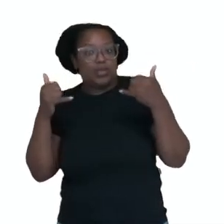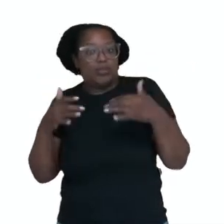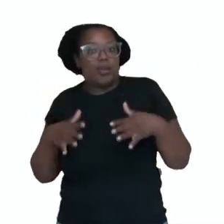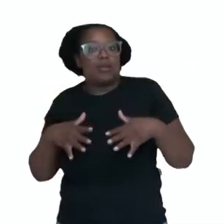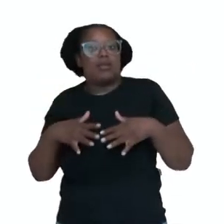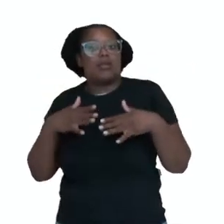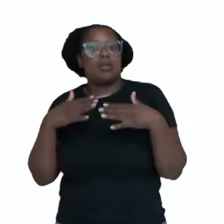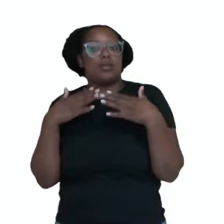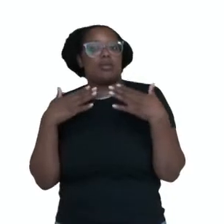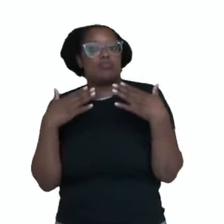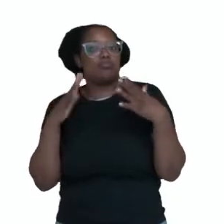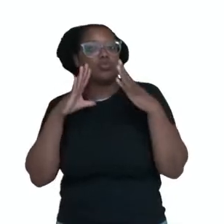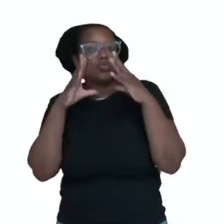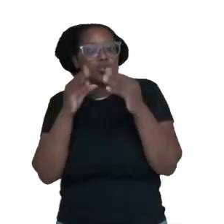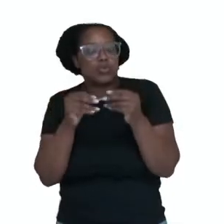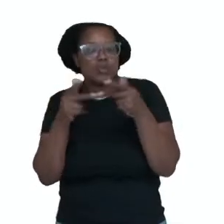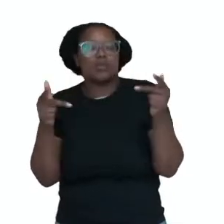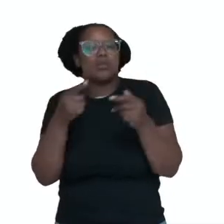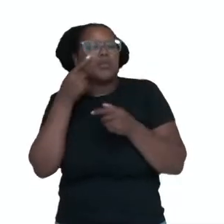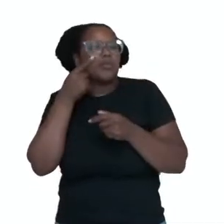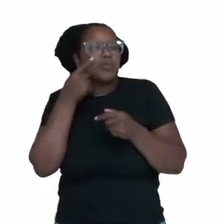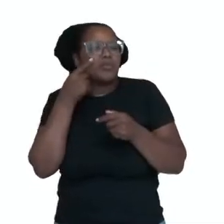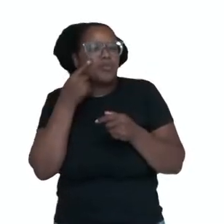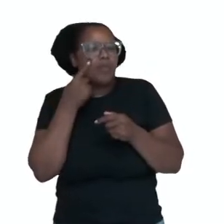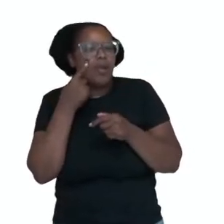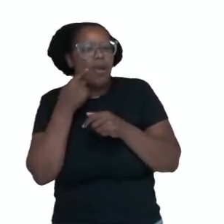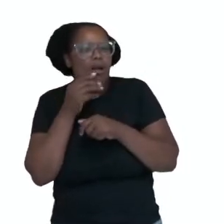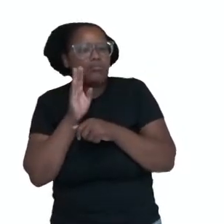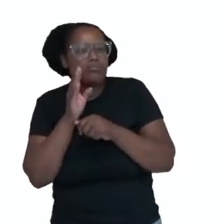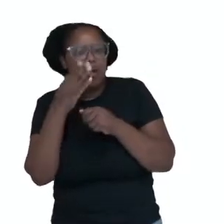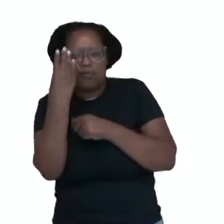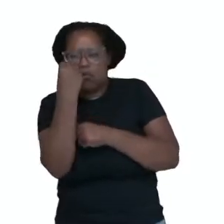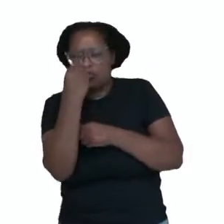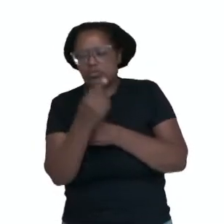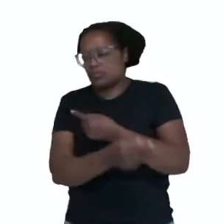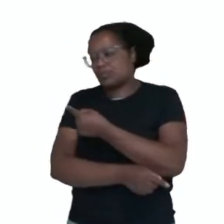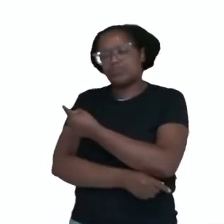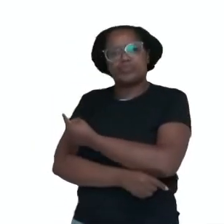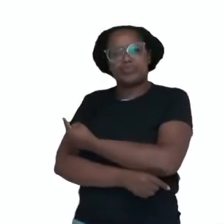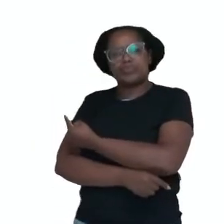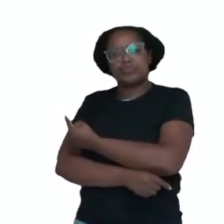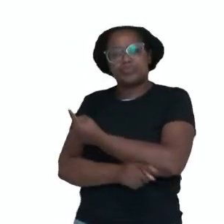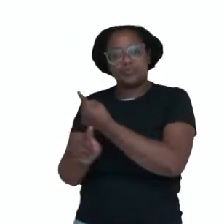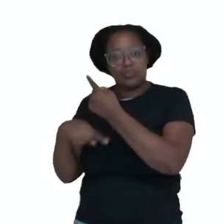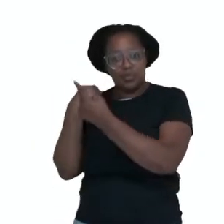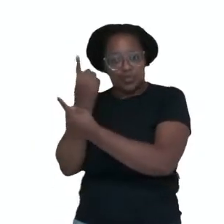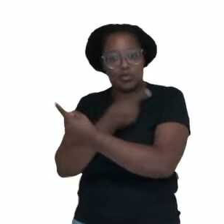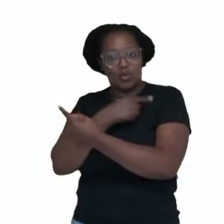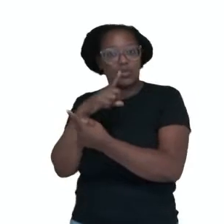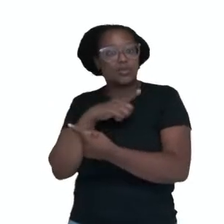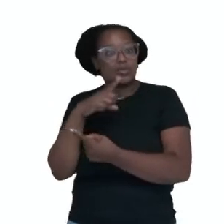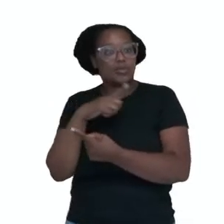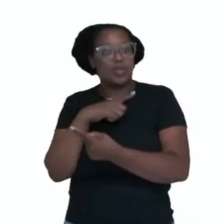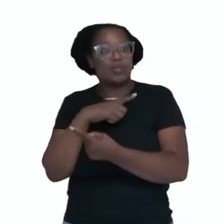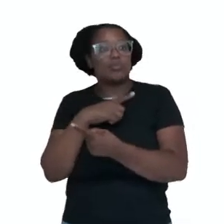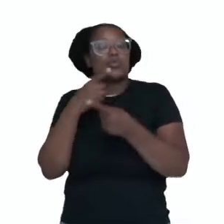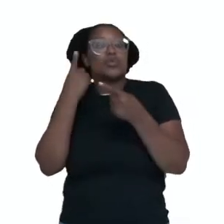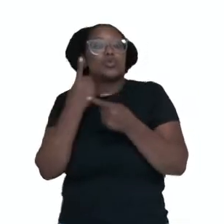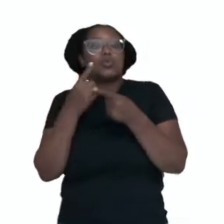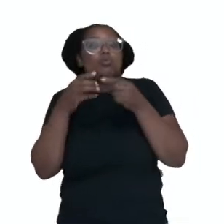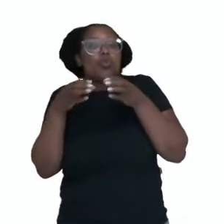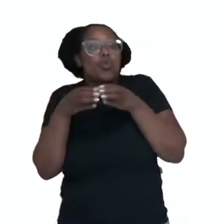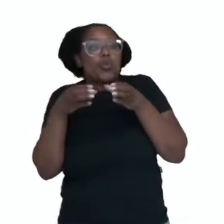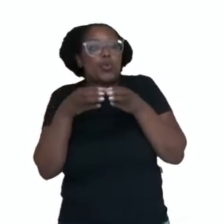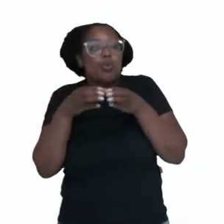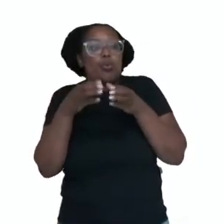seres. Vamos dar uma olhada aqui nessa animação. Olha que interessante. A gente tem a representação de uma cadeia